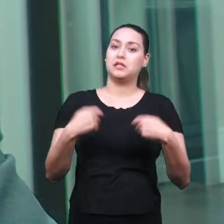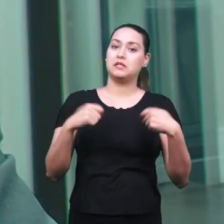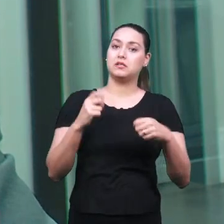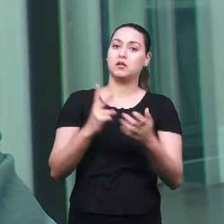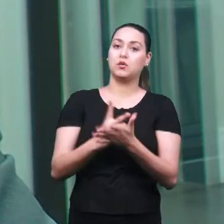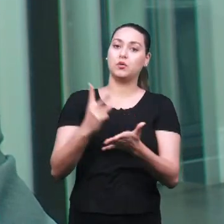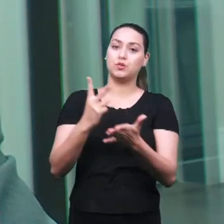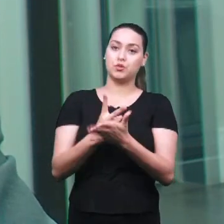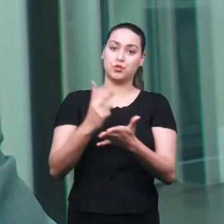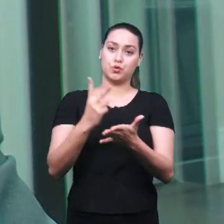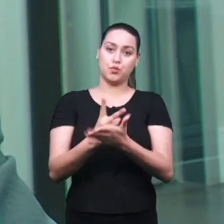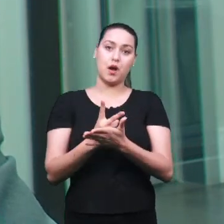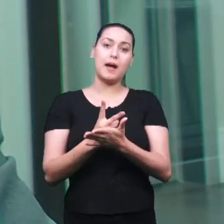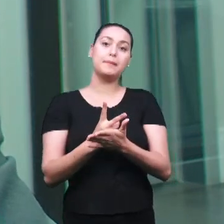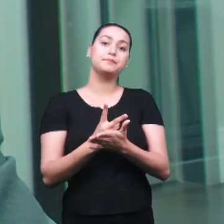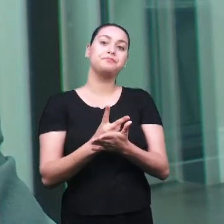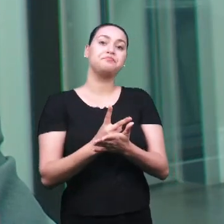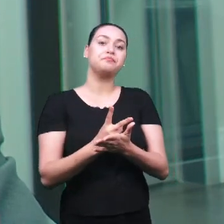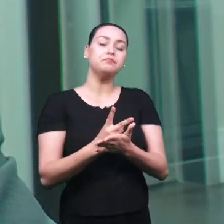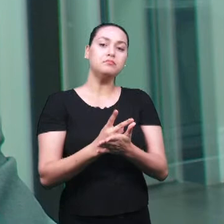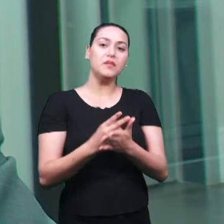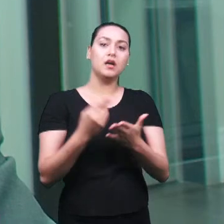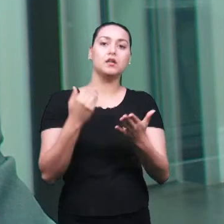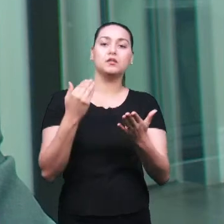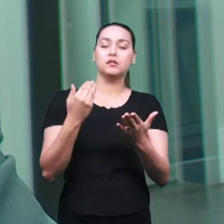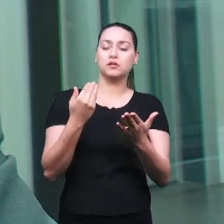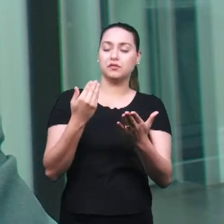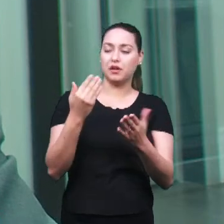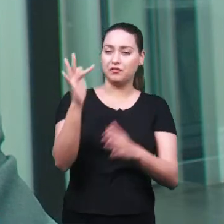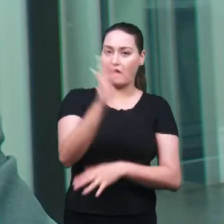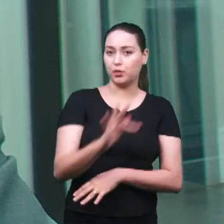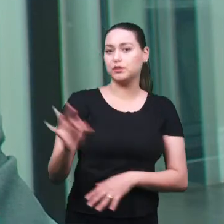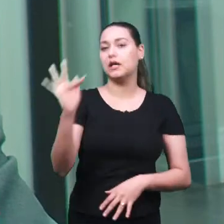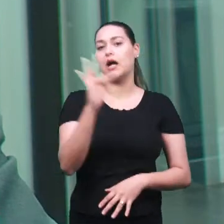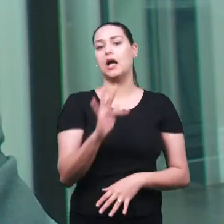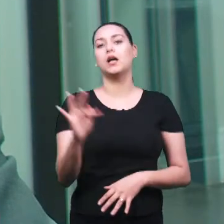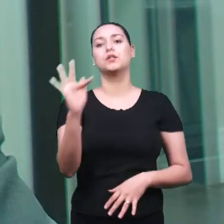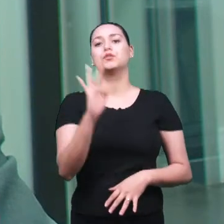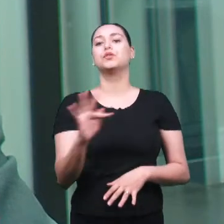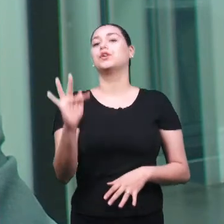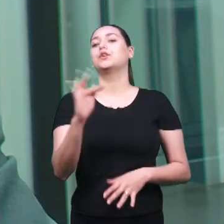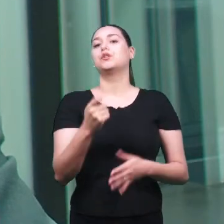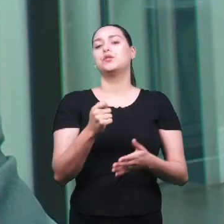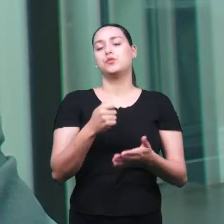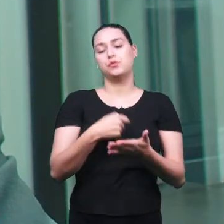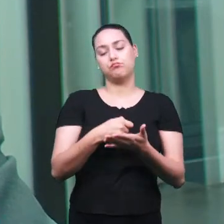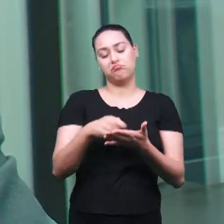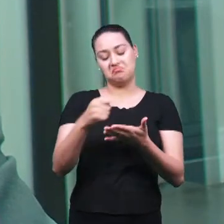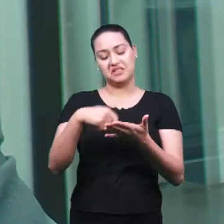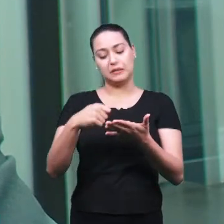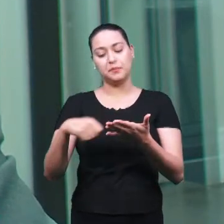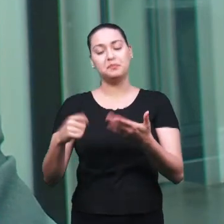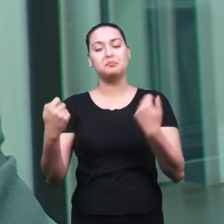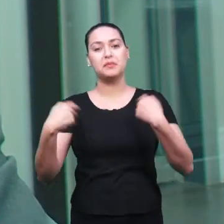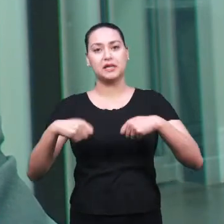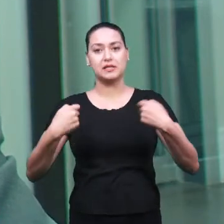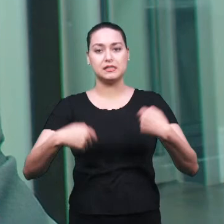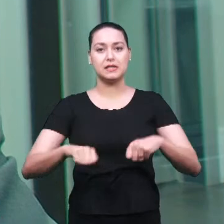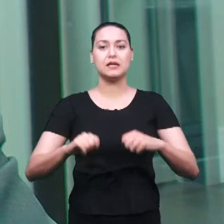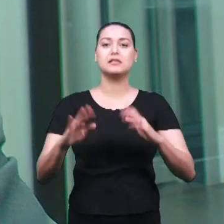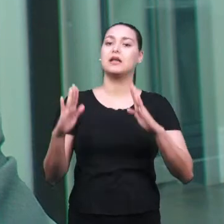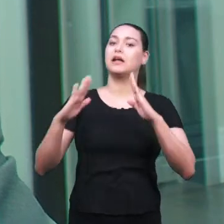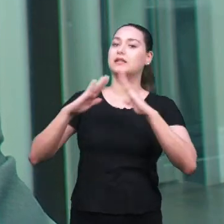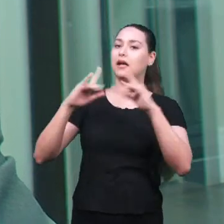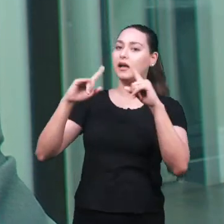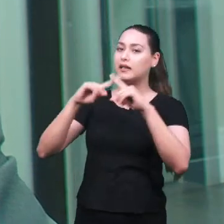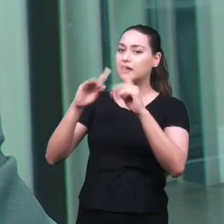de doutorado seja renovado, que a universidade renove o vínculo. Enfim, existem algumas burocracias a serem vencidas e a igreja alemã está